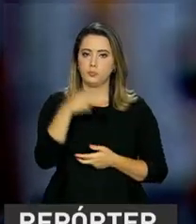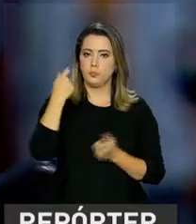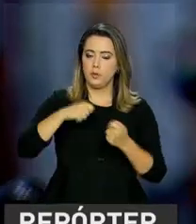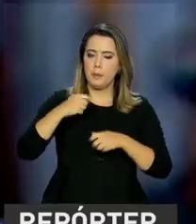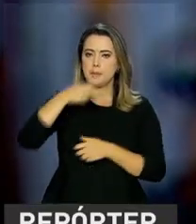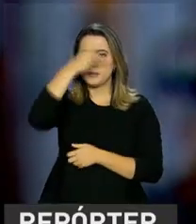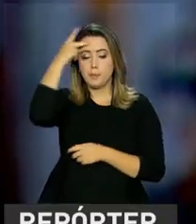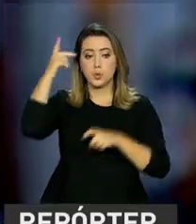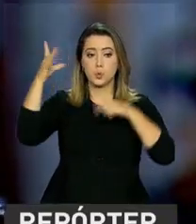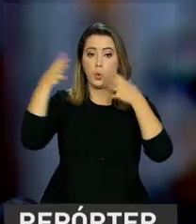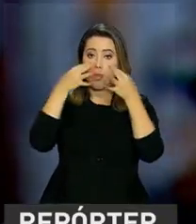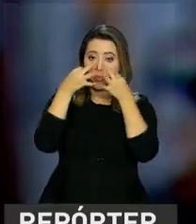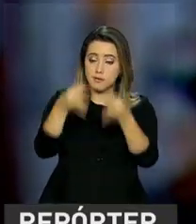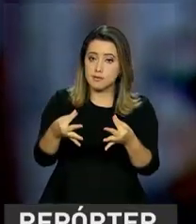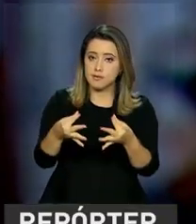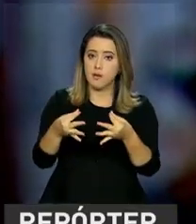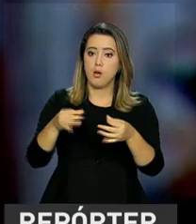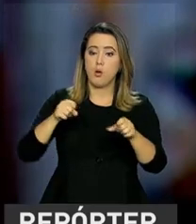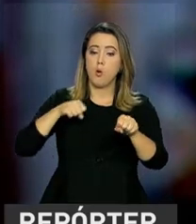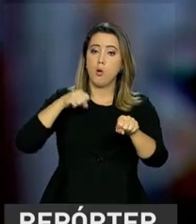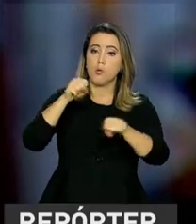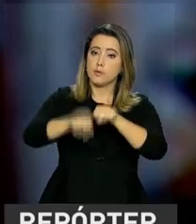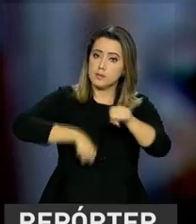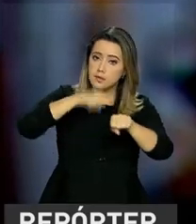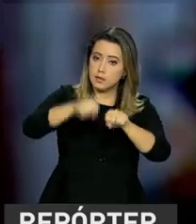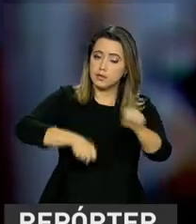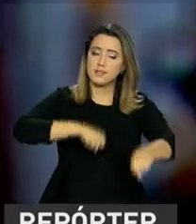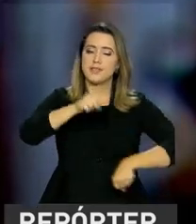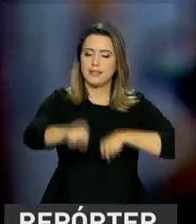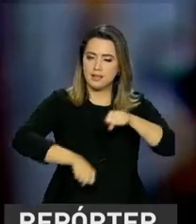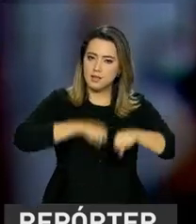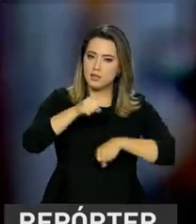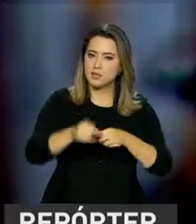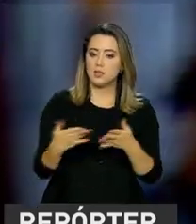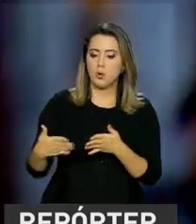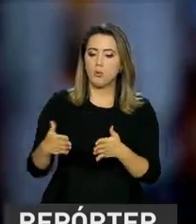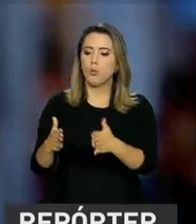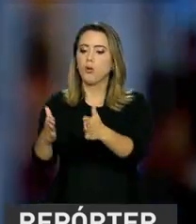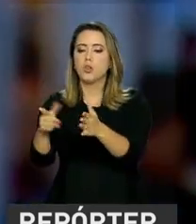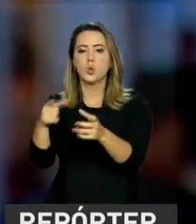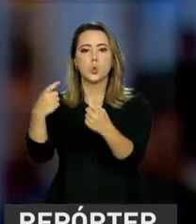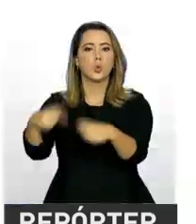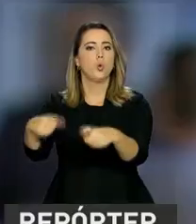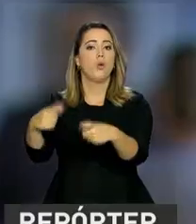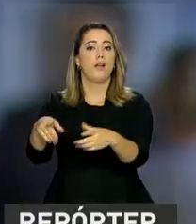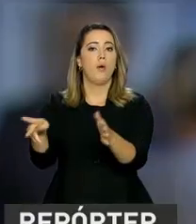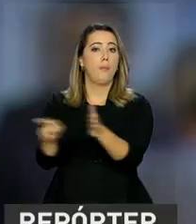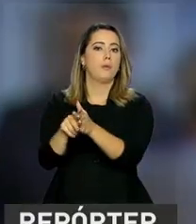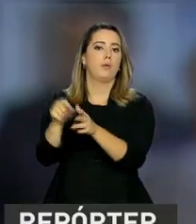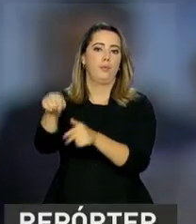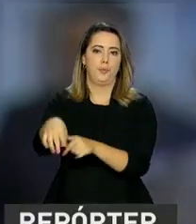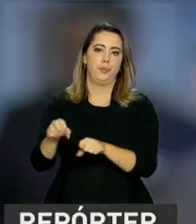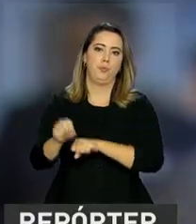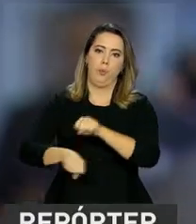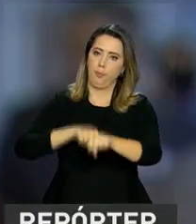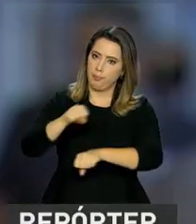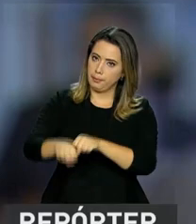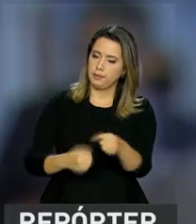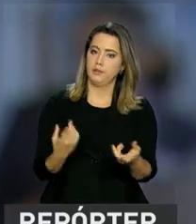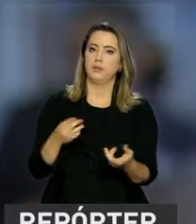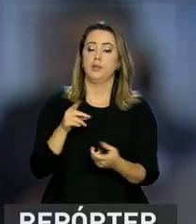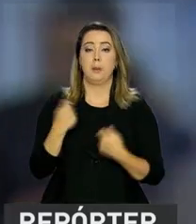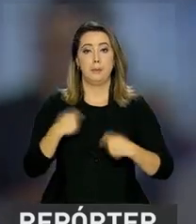ciclista dos seus deveres como por exemplo conduzir sua bicicleta na calçada somente um finalizada é chamar a atenção para